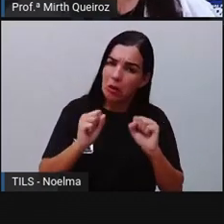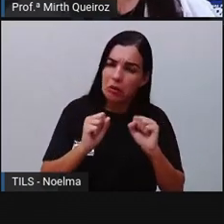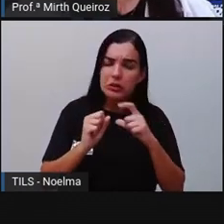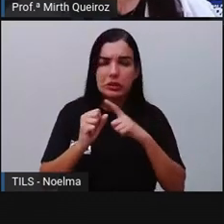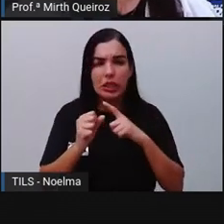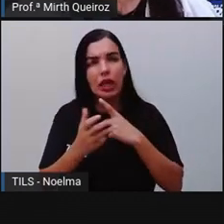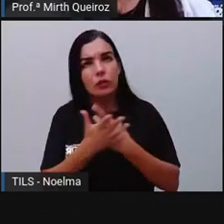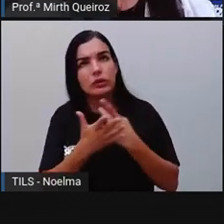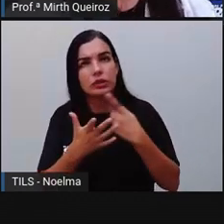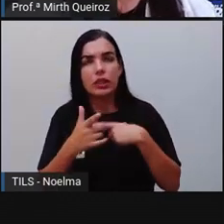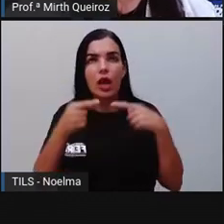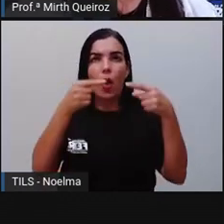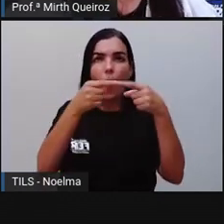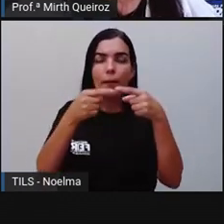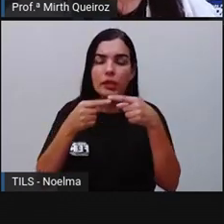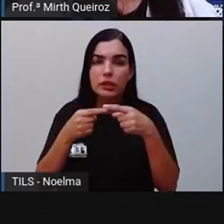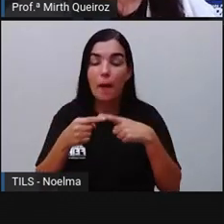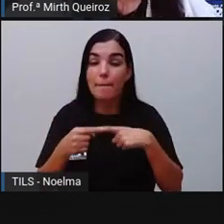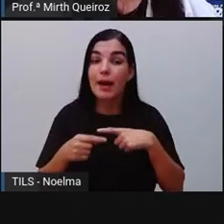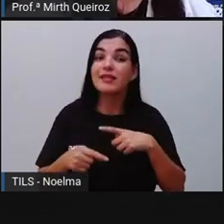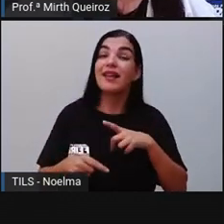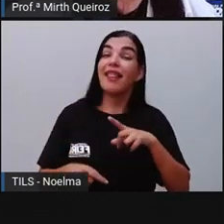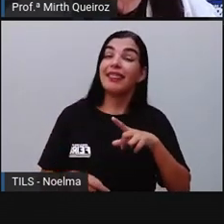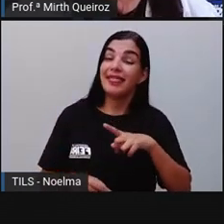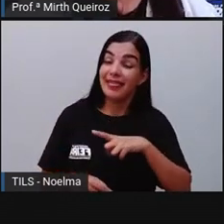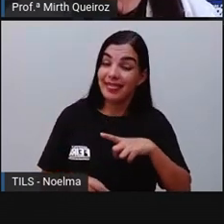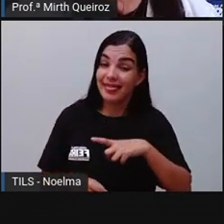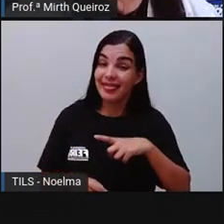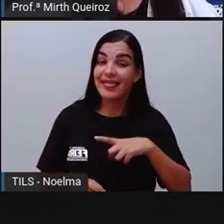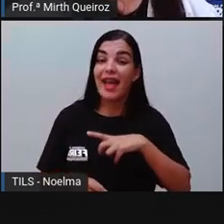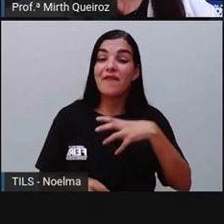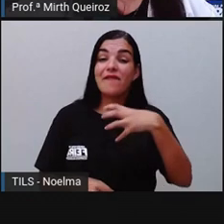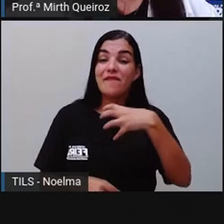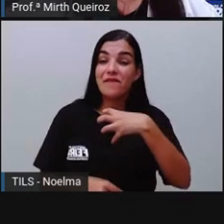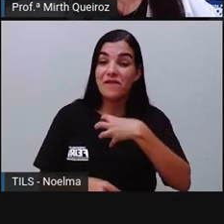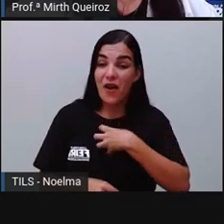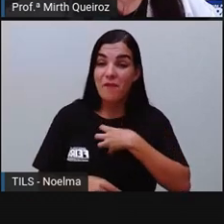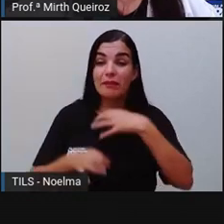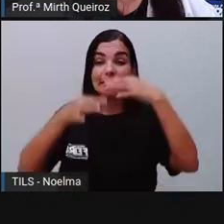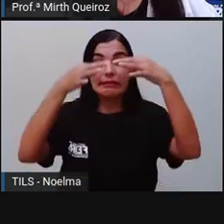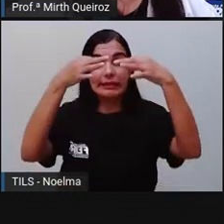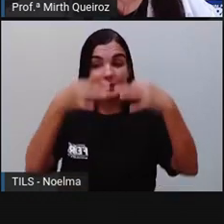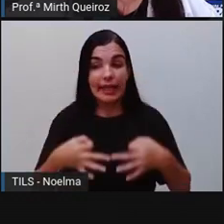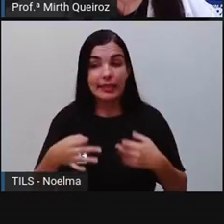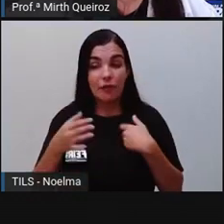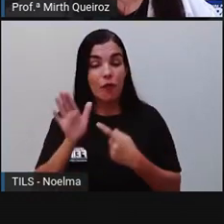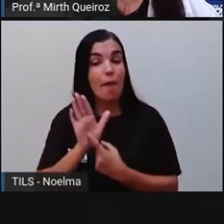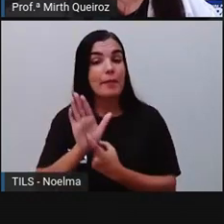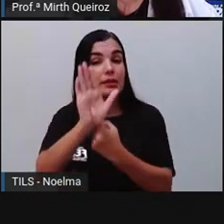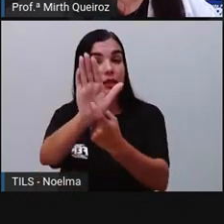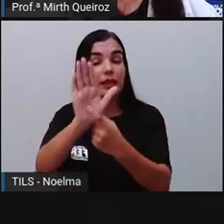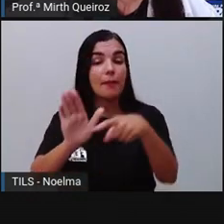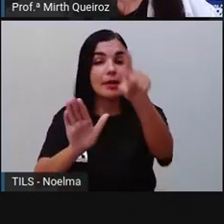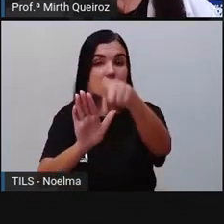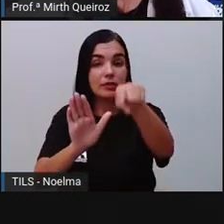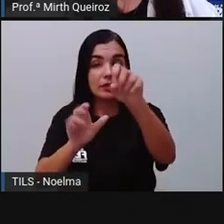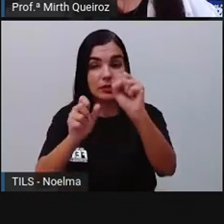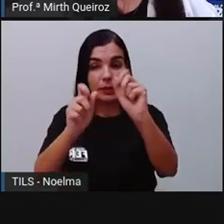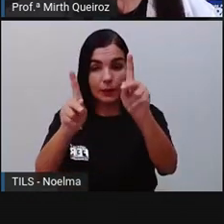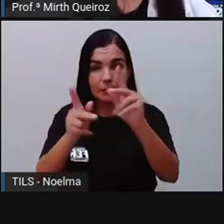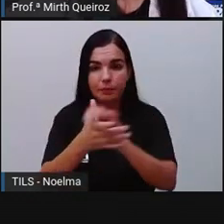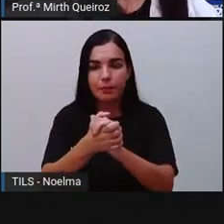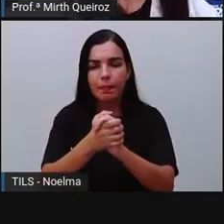aí de fazer combinação. Só que existem formas de se fazer essa combinação que eu vou apresentar para vocês, certo?